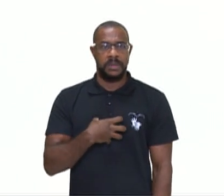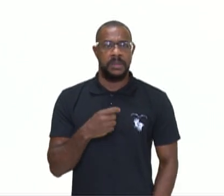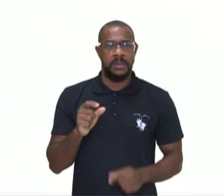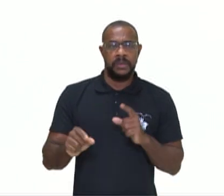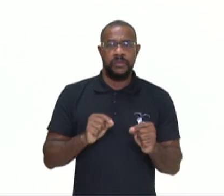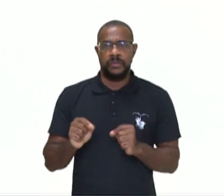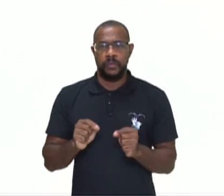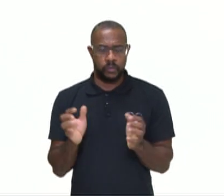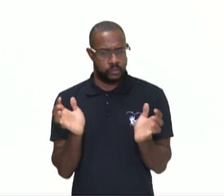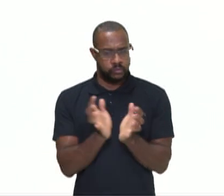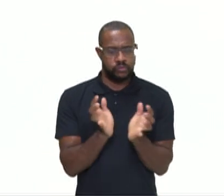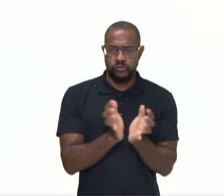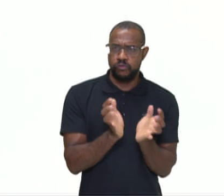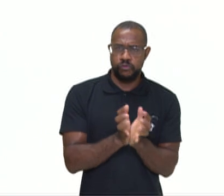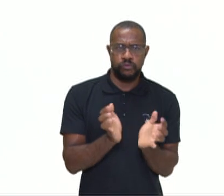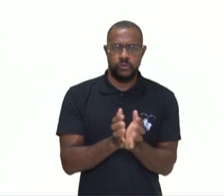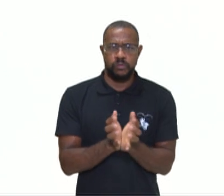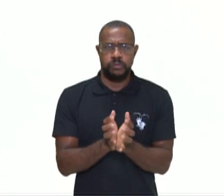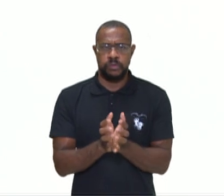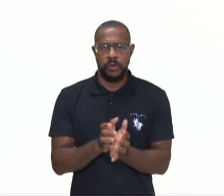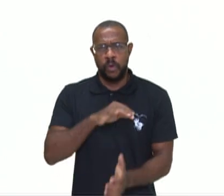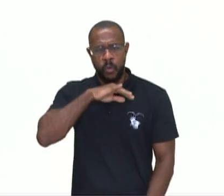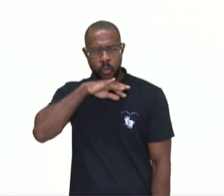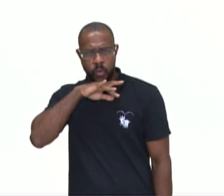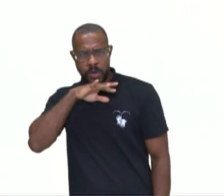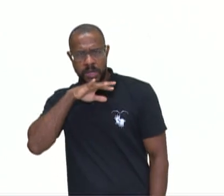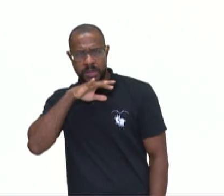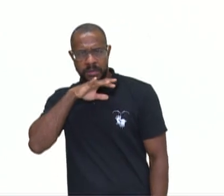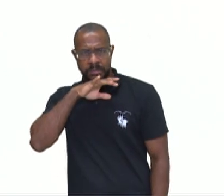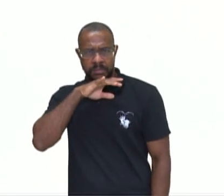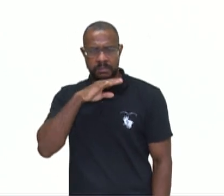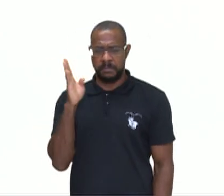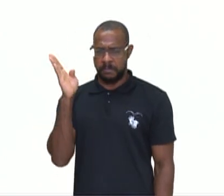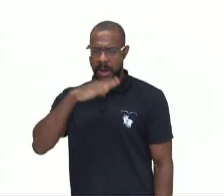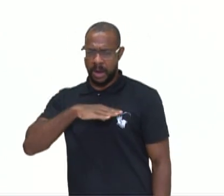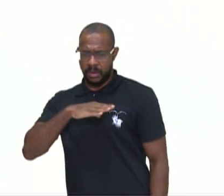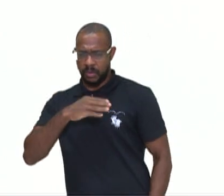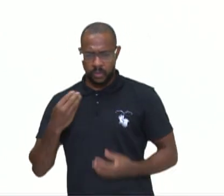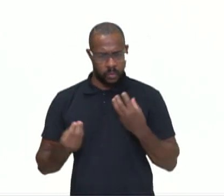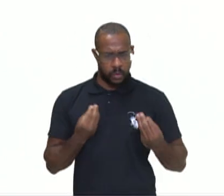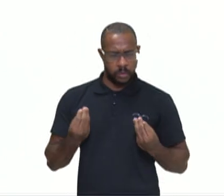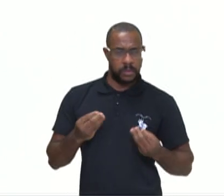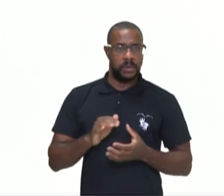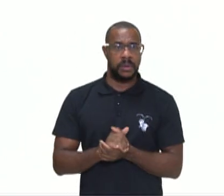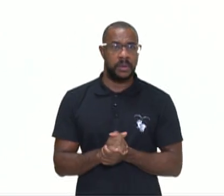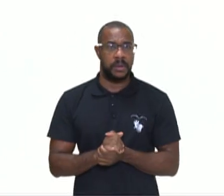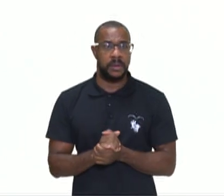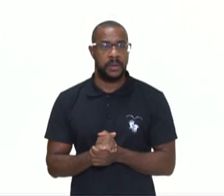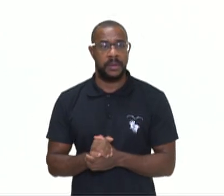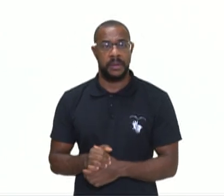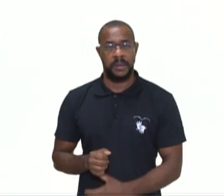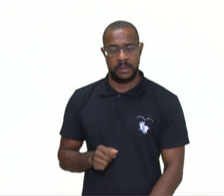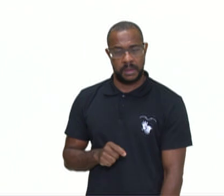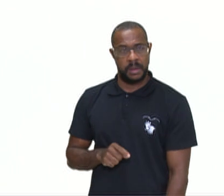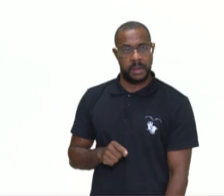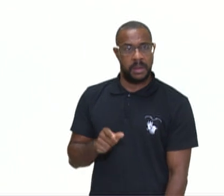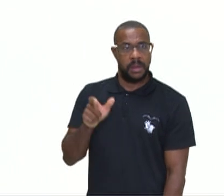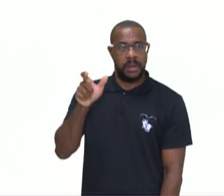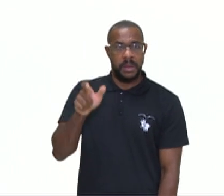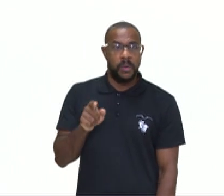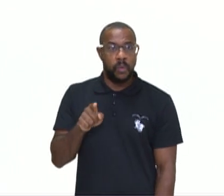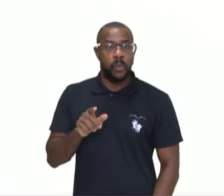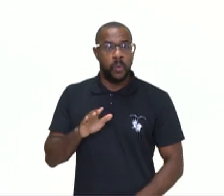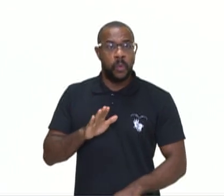ou de um visigodo cruel e audaz. Este que, entre os